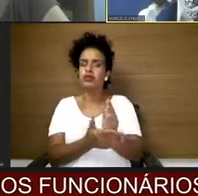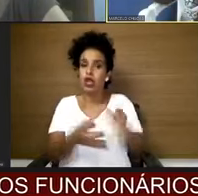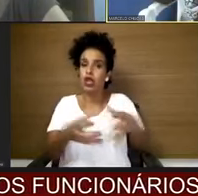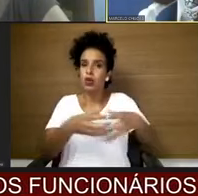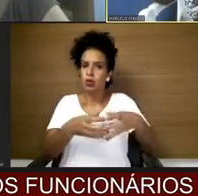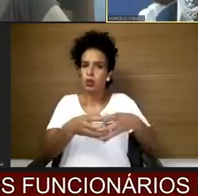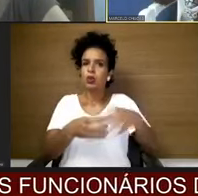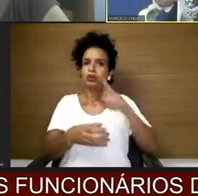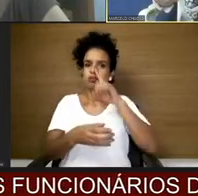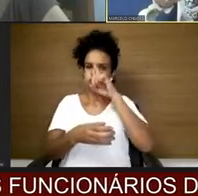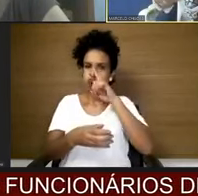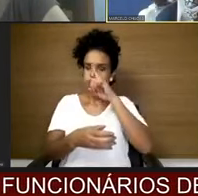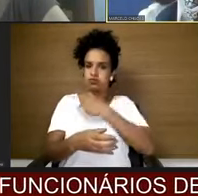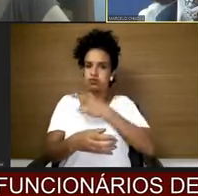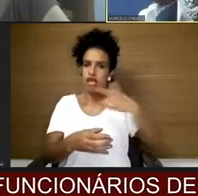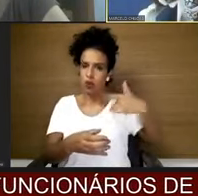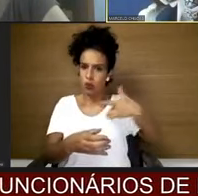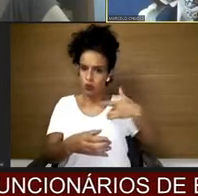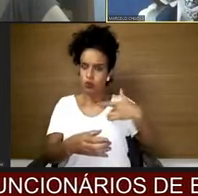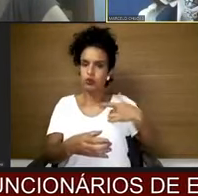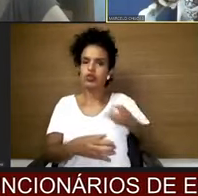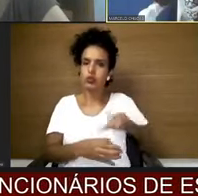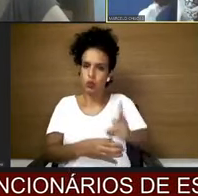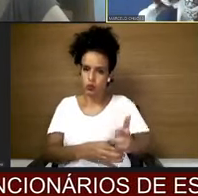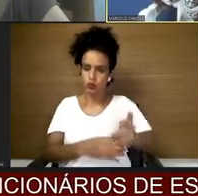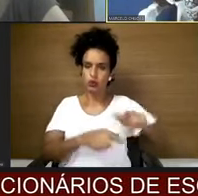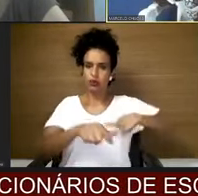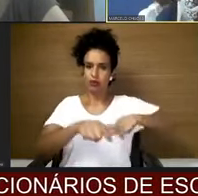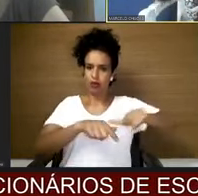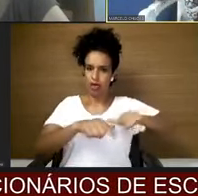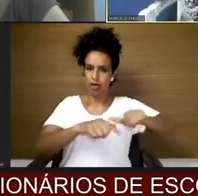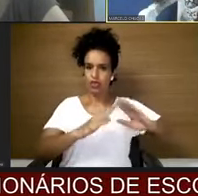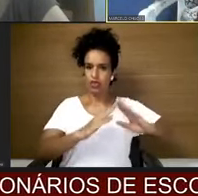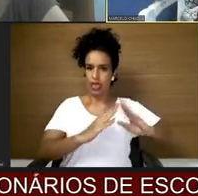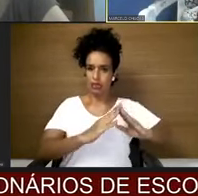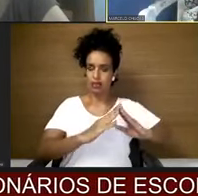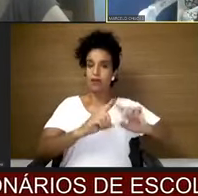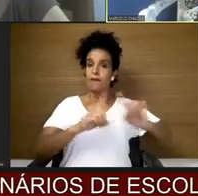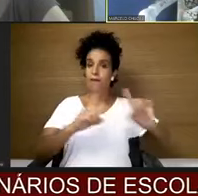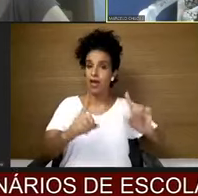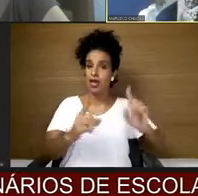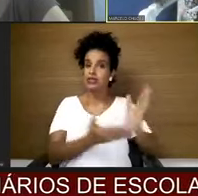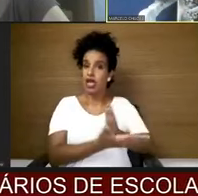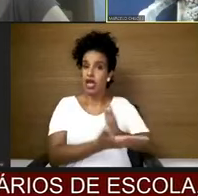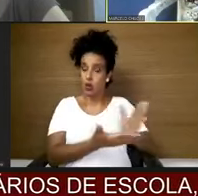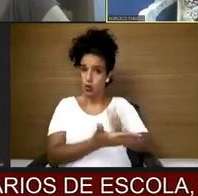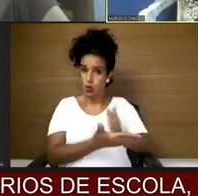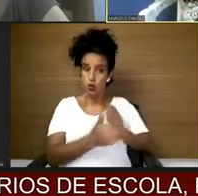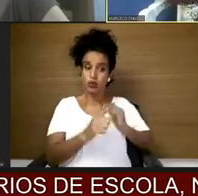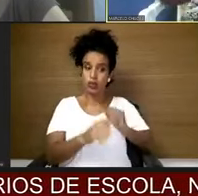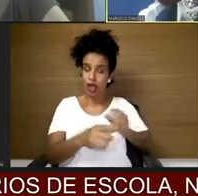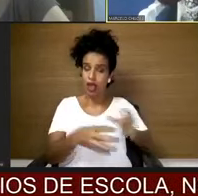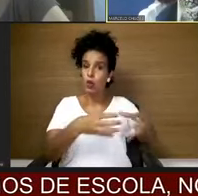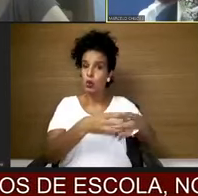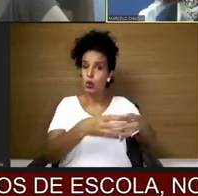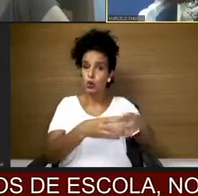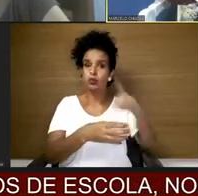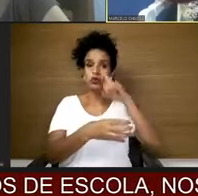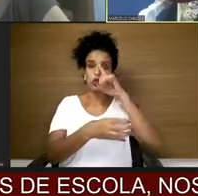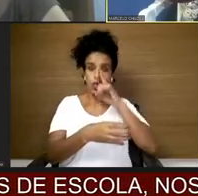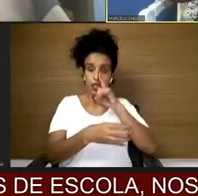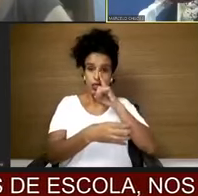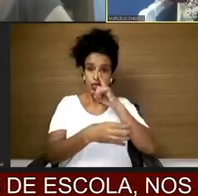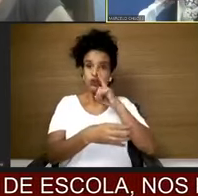de convocação, né, desses profissionais, mesmo estando no grupo de risco, para ir para dentro da escola, para